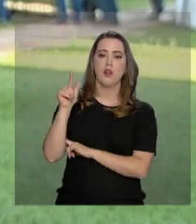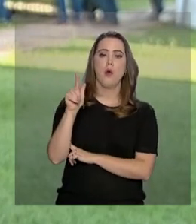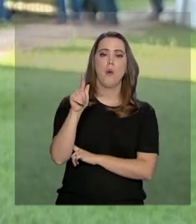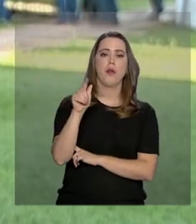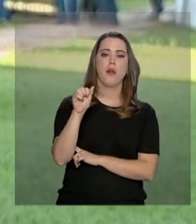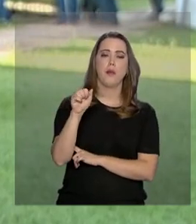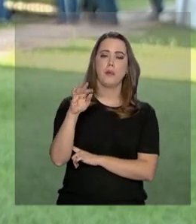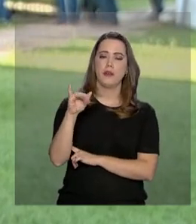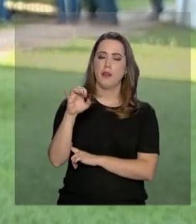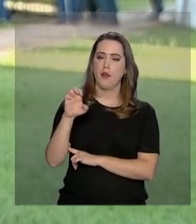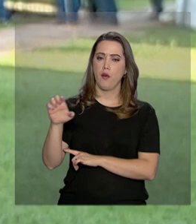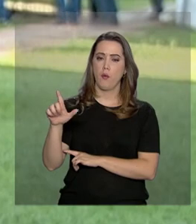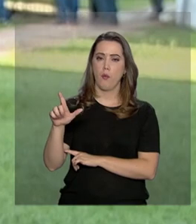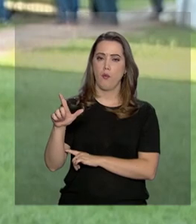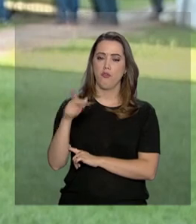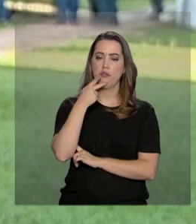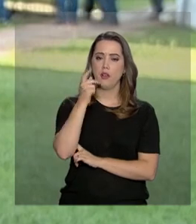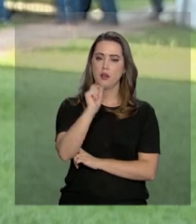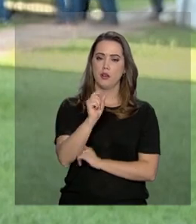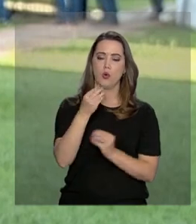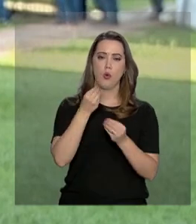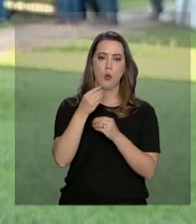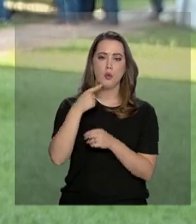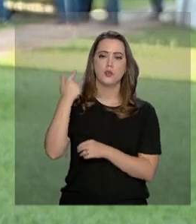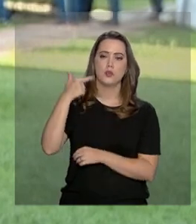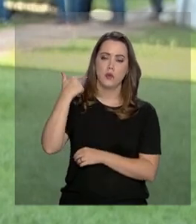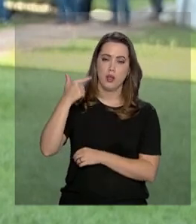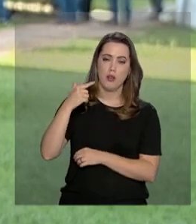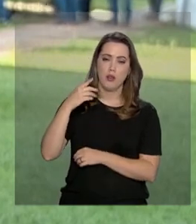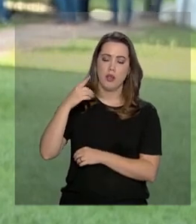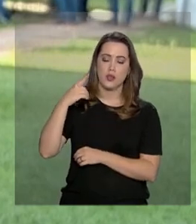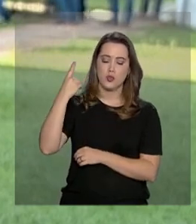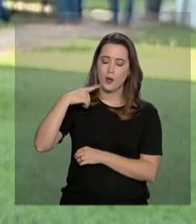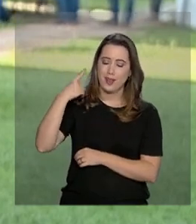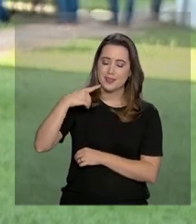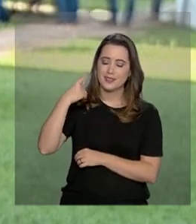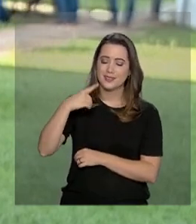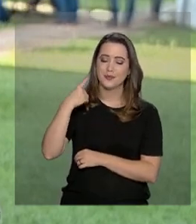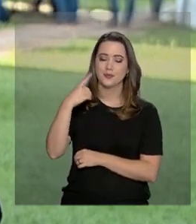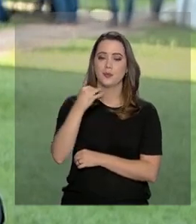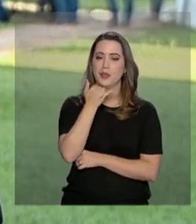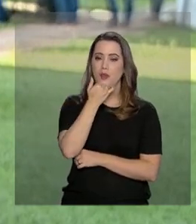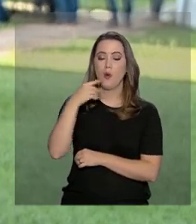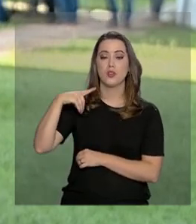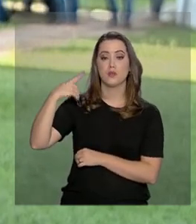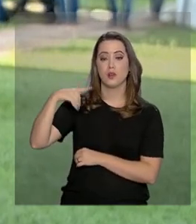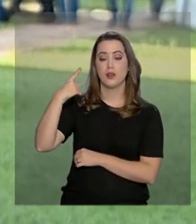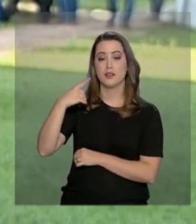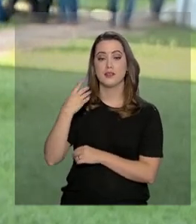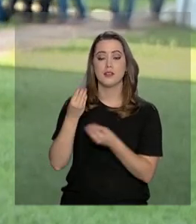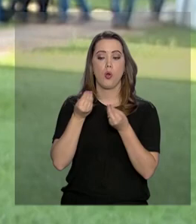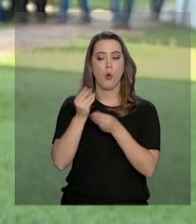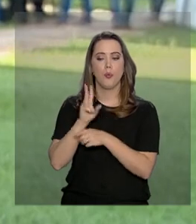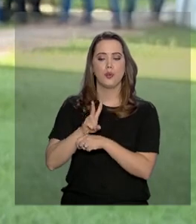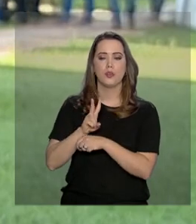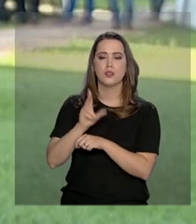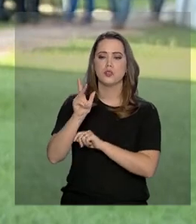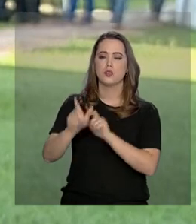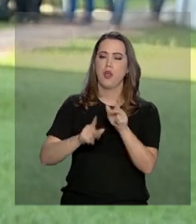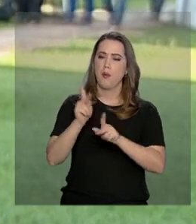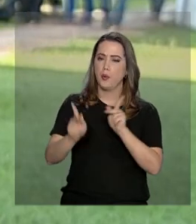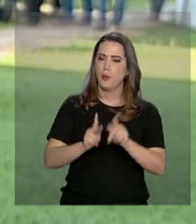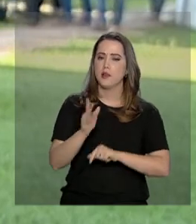Oliveira, para falar sobre a atuação da Defensoria Pública Federal no caso de Brumadinho, sobre como defender os interesses